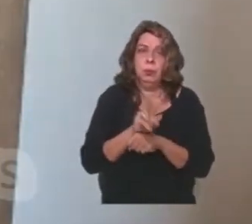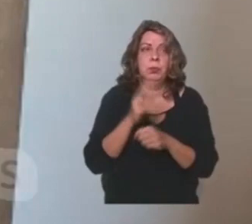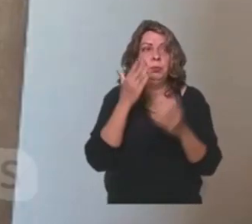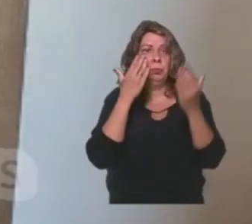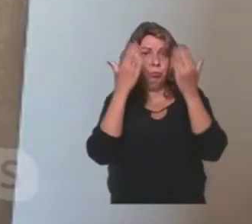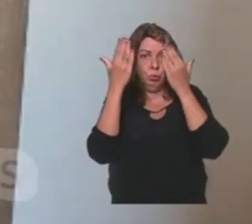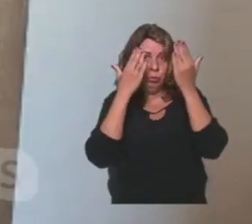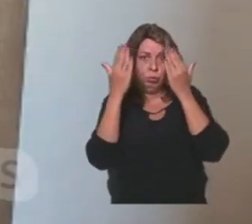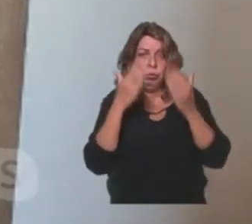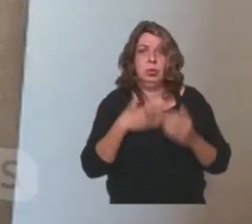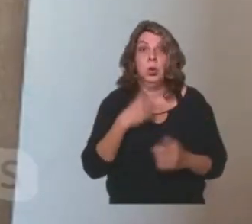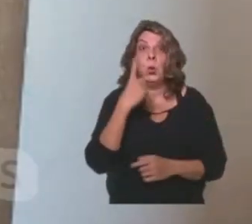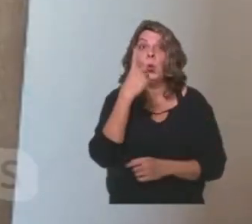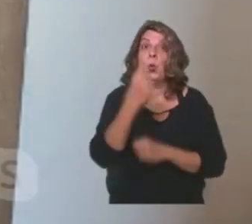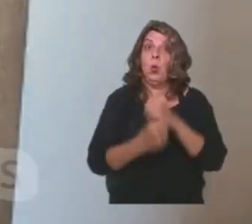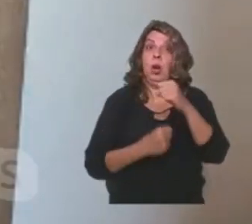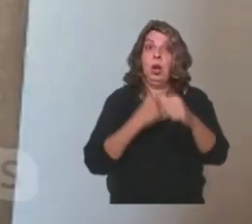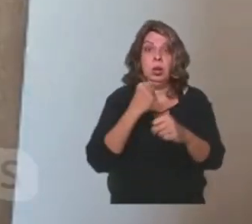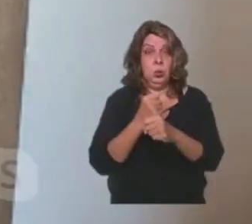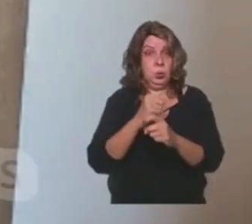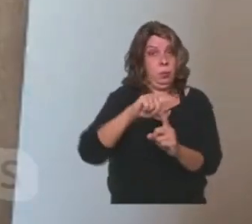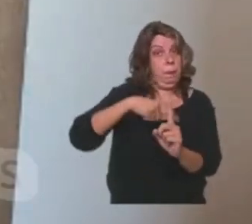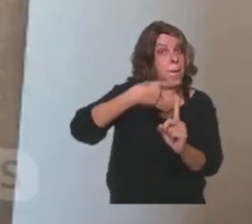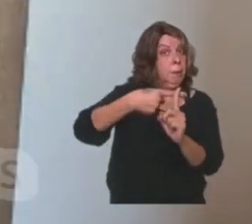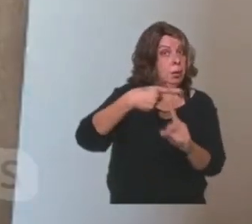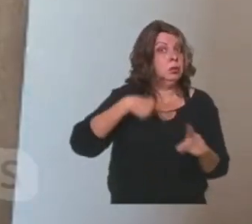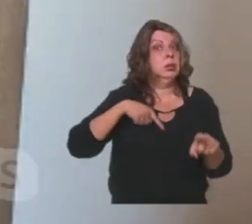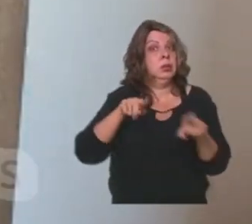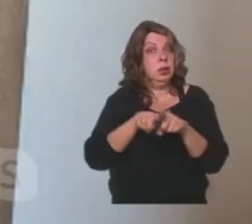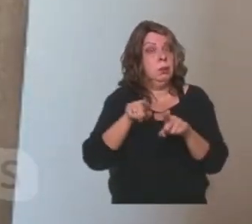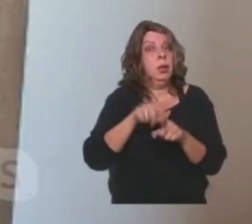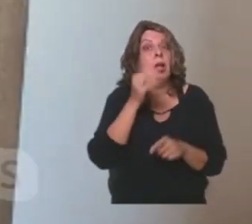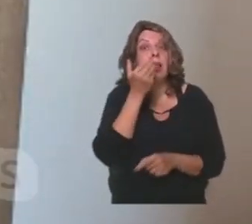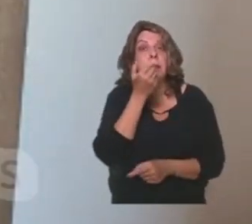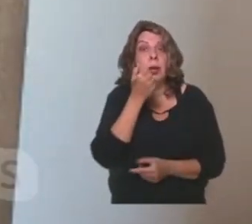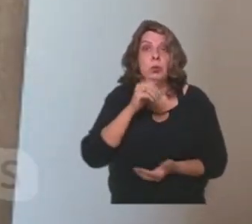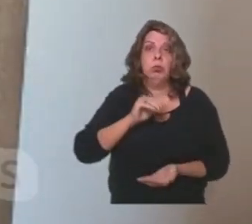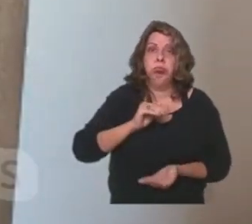psicológico, por mais um ano e cesta básica. A gente sabe que